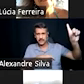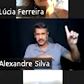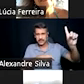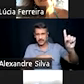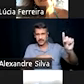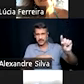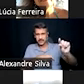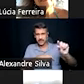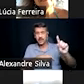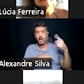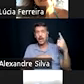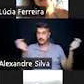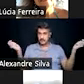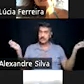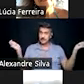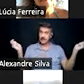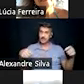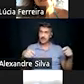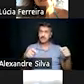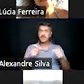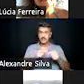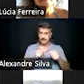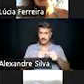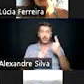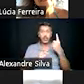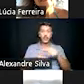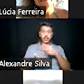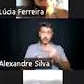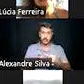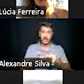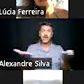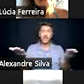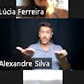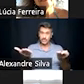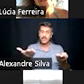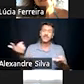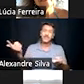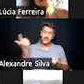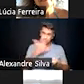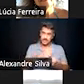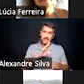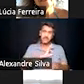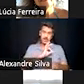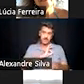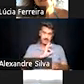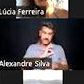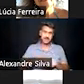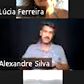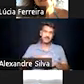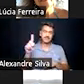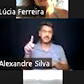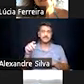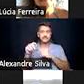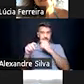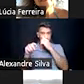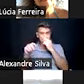nós somos capazes de fazer a coleta em um dia e aquilo que é a apreensão feita pela polícia, e